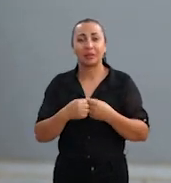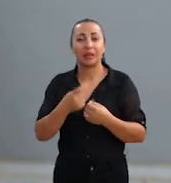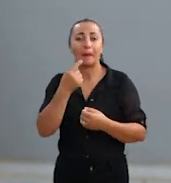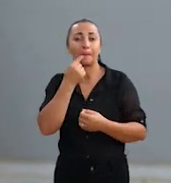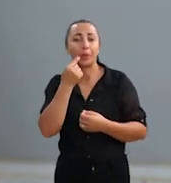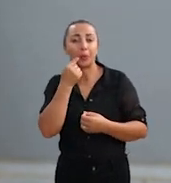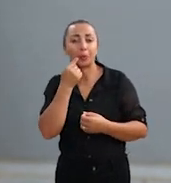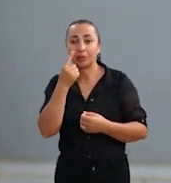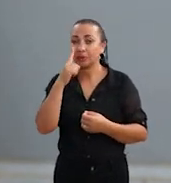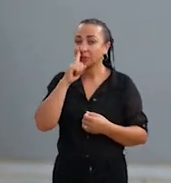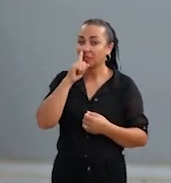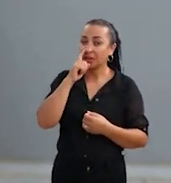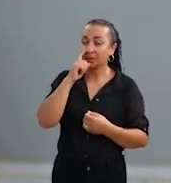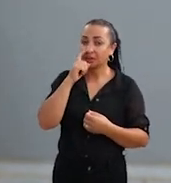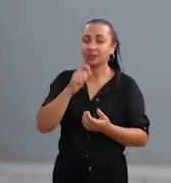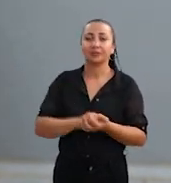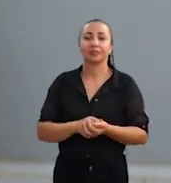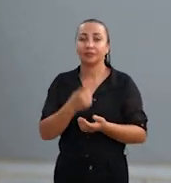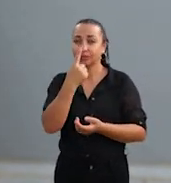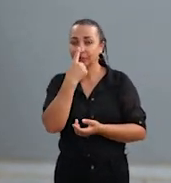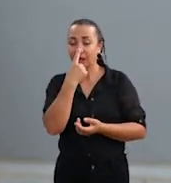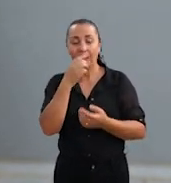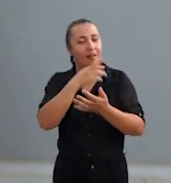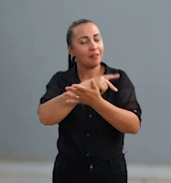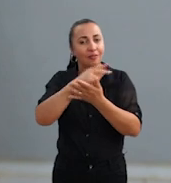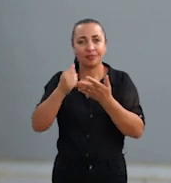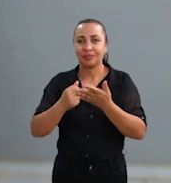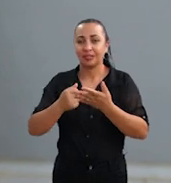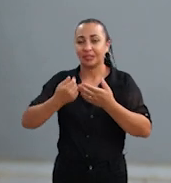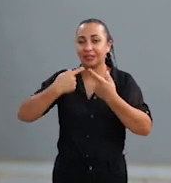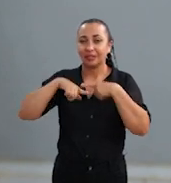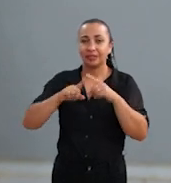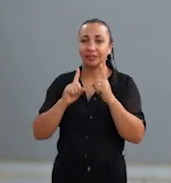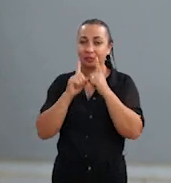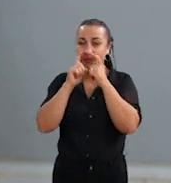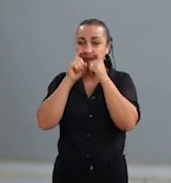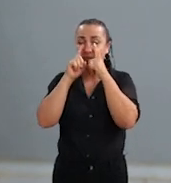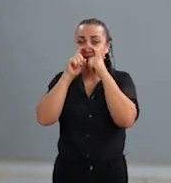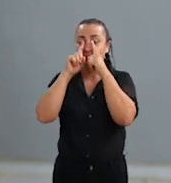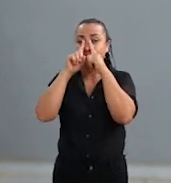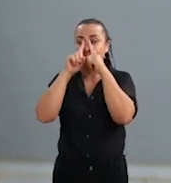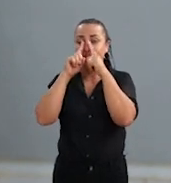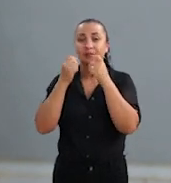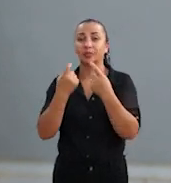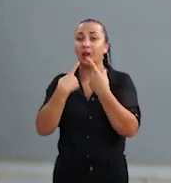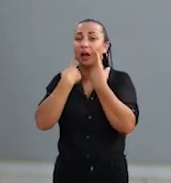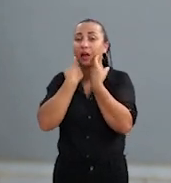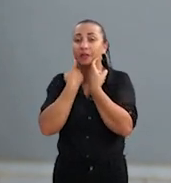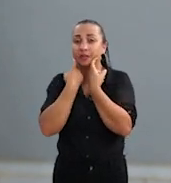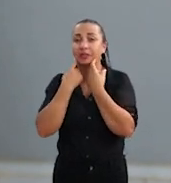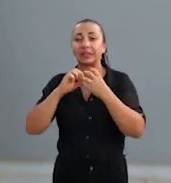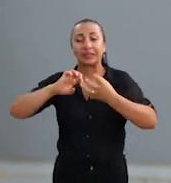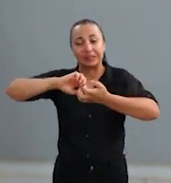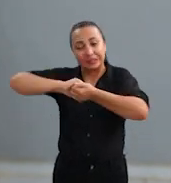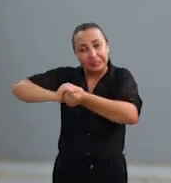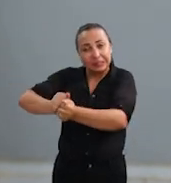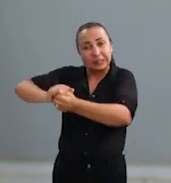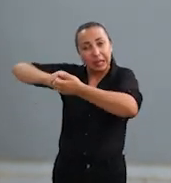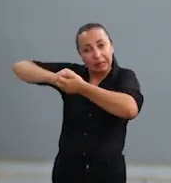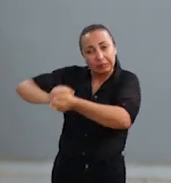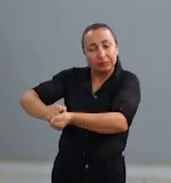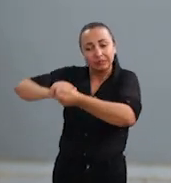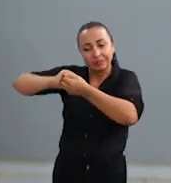na boca, pode dar no nariz, ou seja, invadir as fossas nasais, invadir a boca e